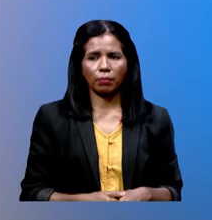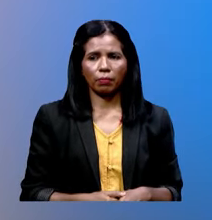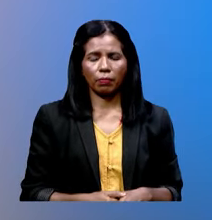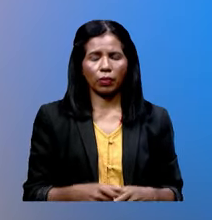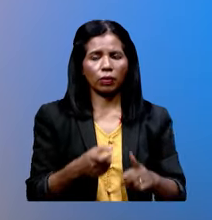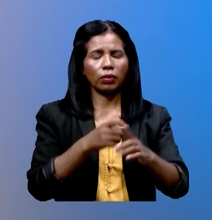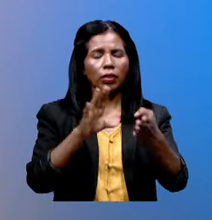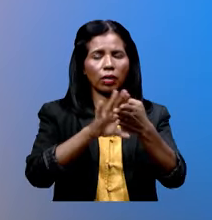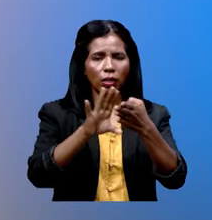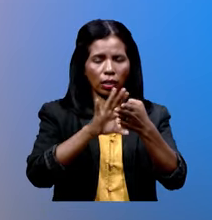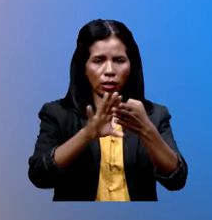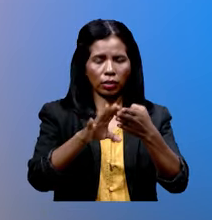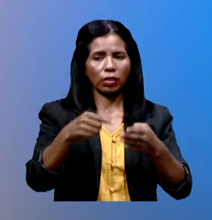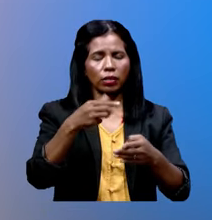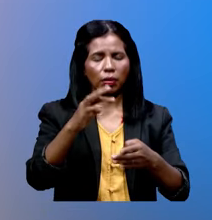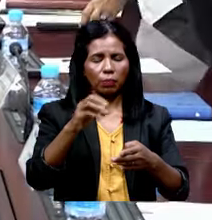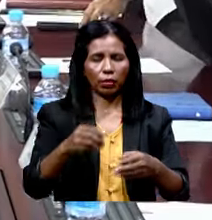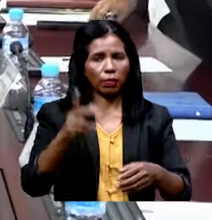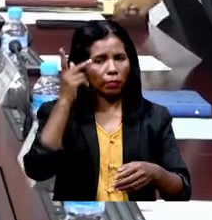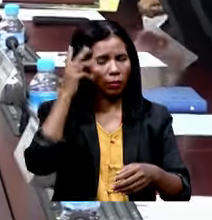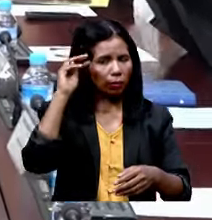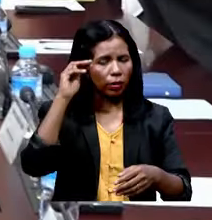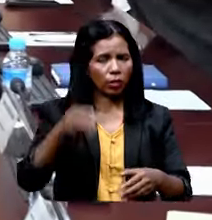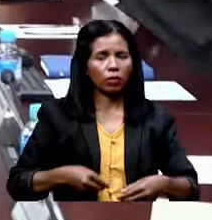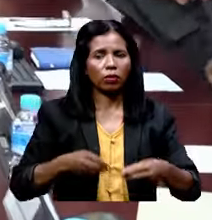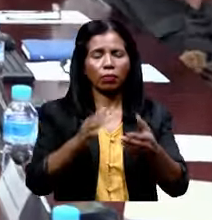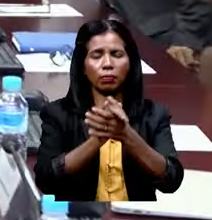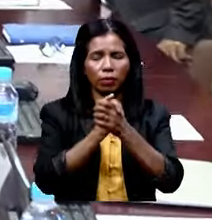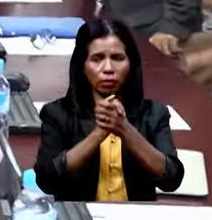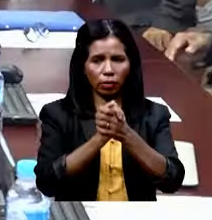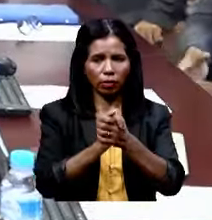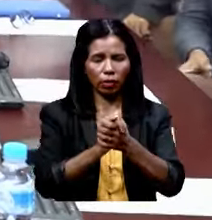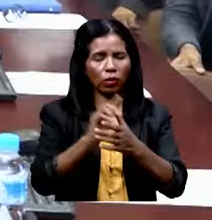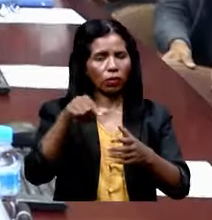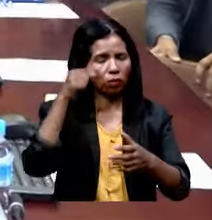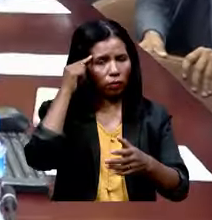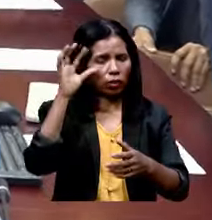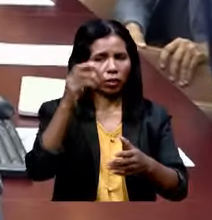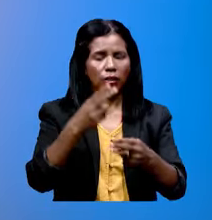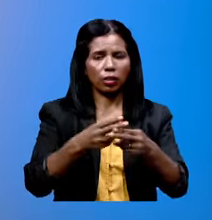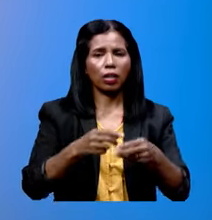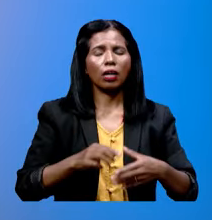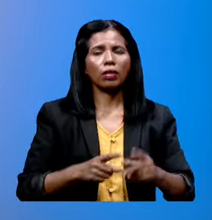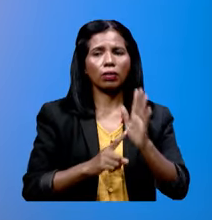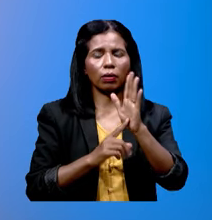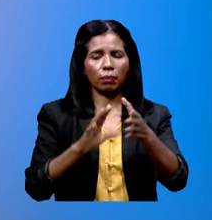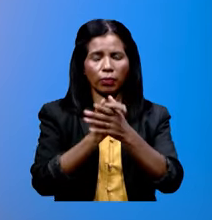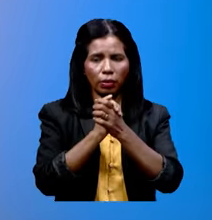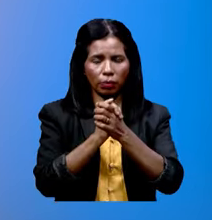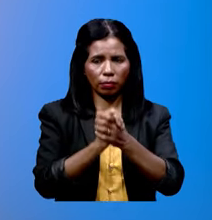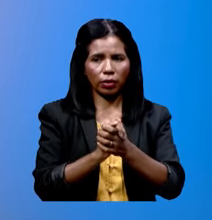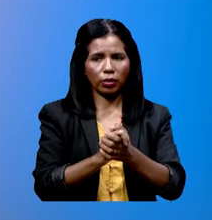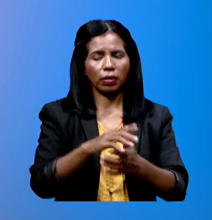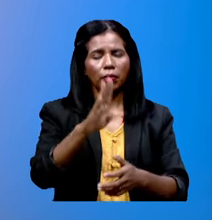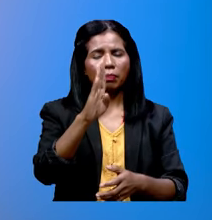Lihusi carta oficial nebe Jemen Asesa, primeiro-ministro Kairala Sananagusmão, lori governo da Sian Yanaran, hatou parabéns ba Prabowo Subianto,